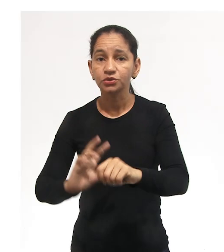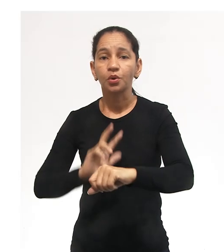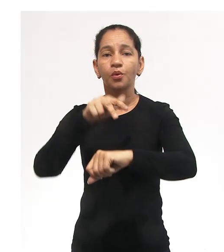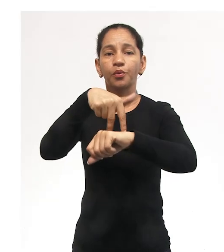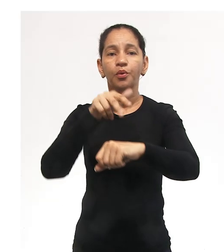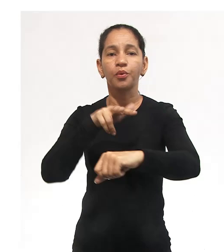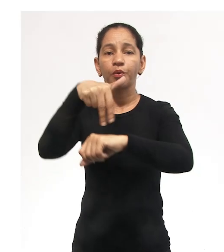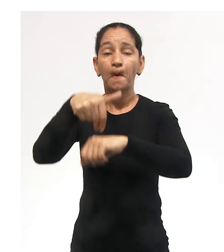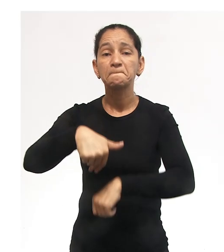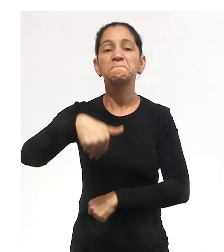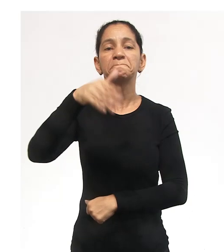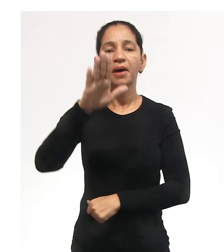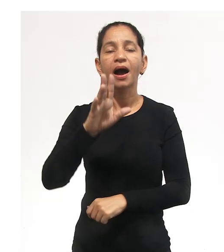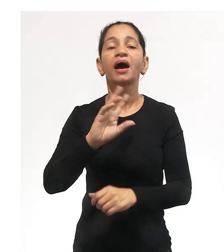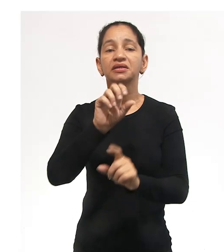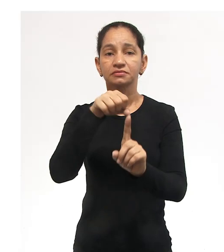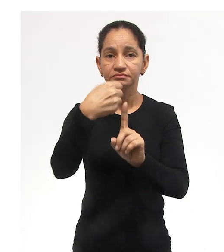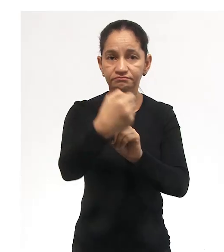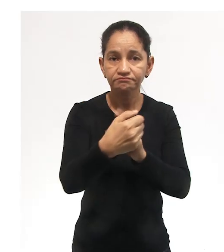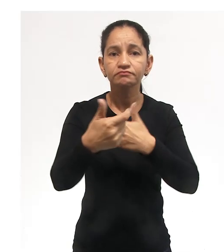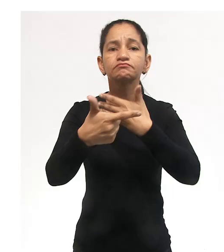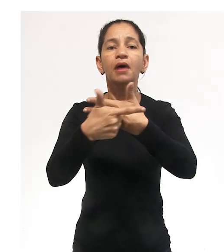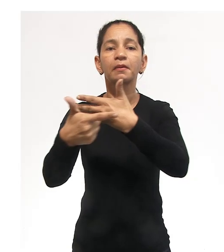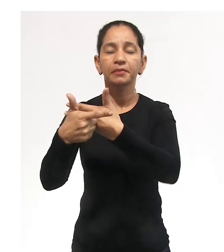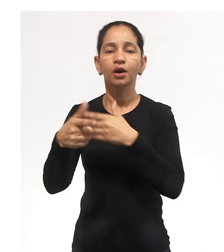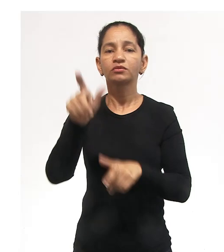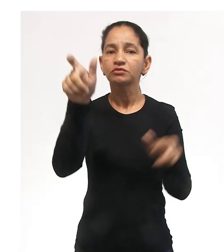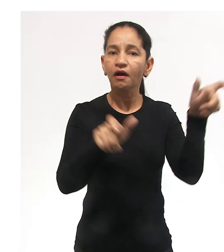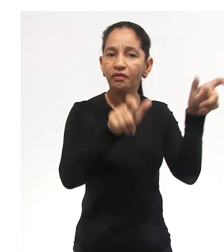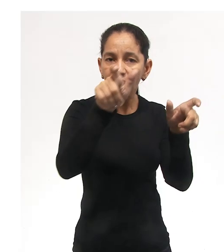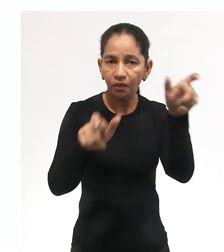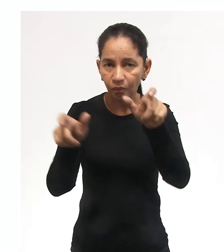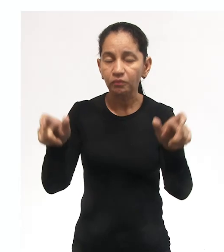na sociedade, função social,